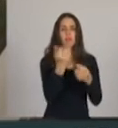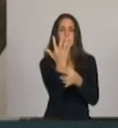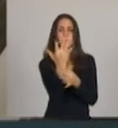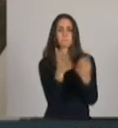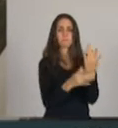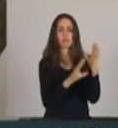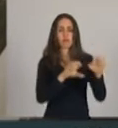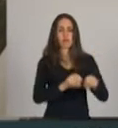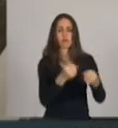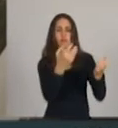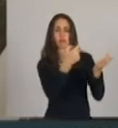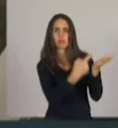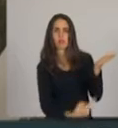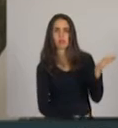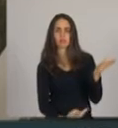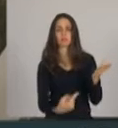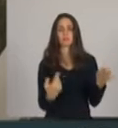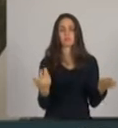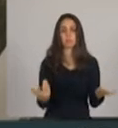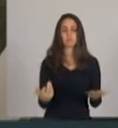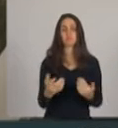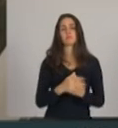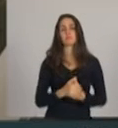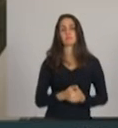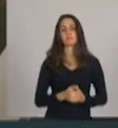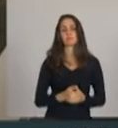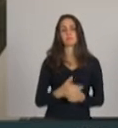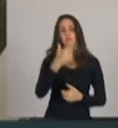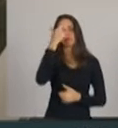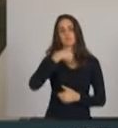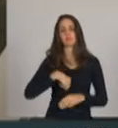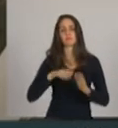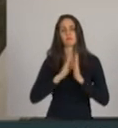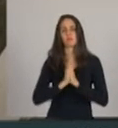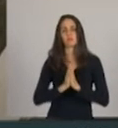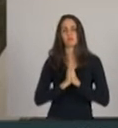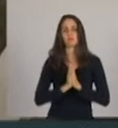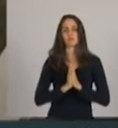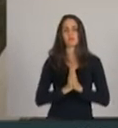importante. Então fica aqui o nosso apelo,